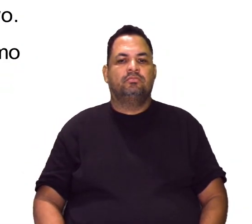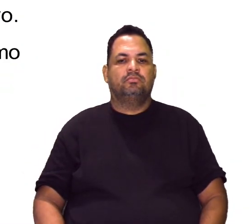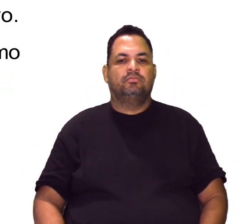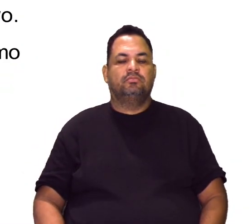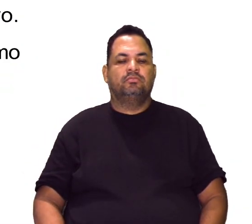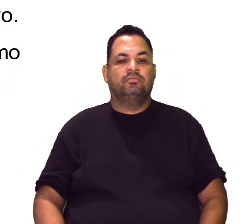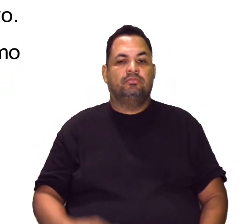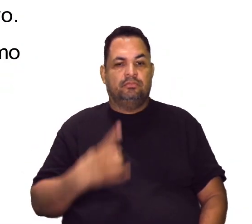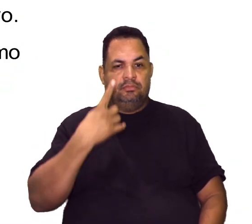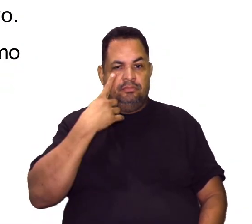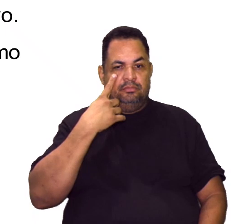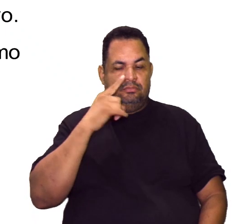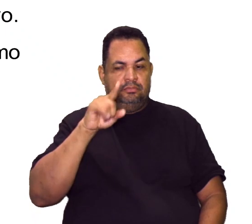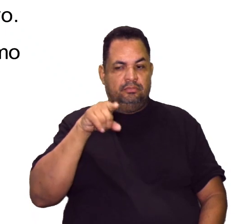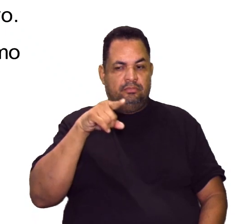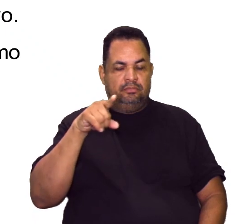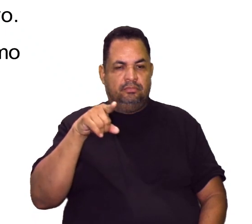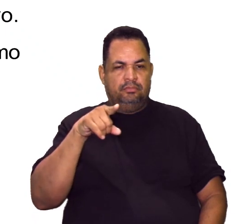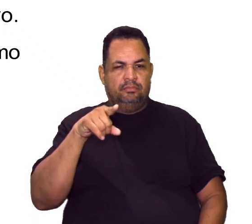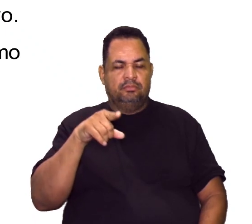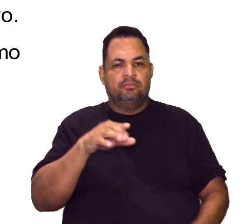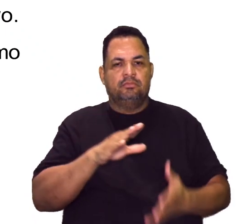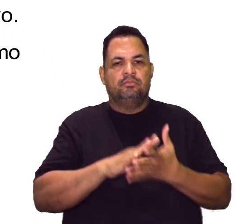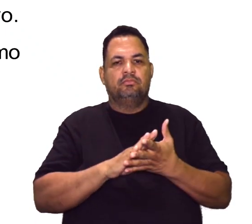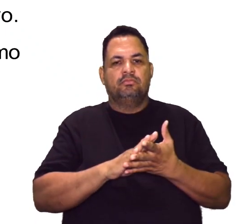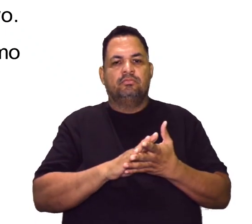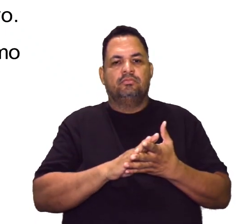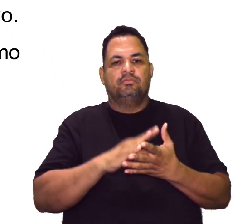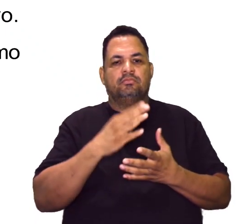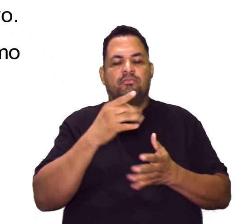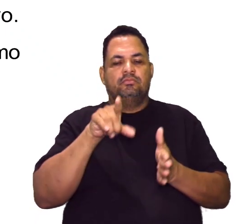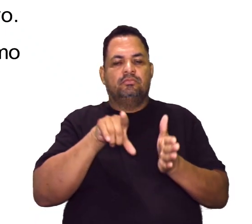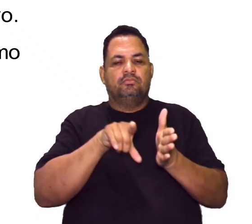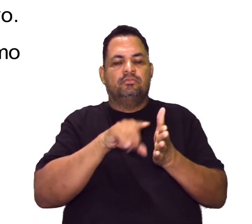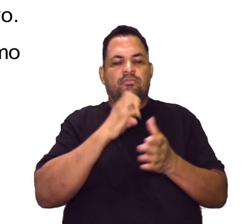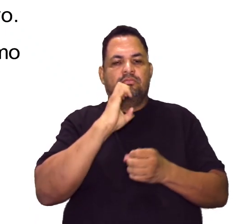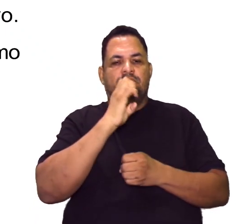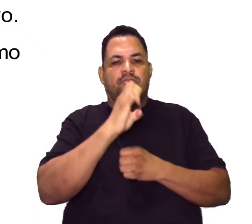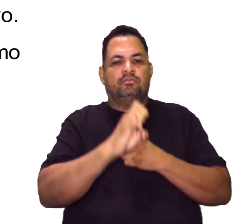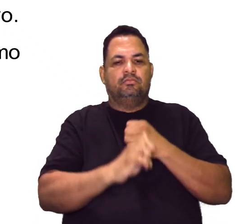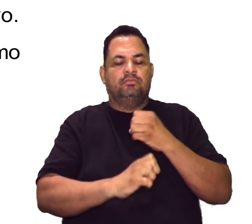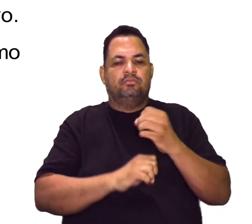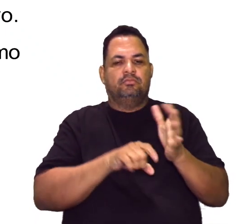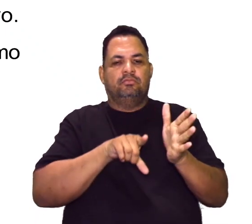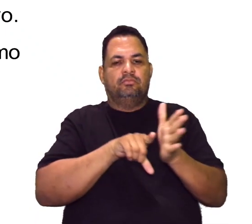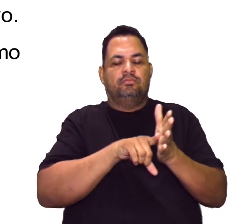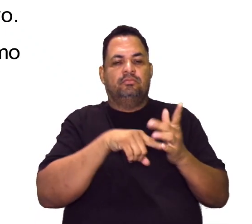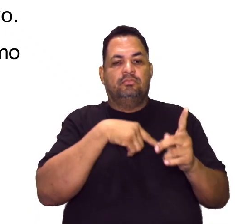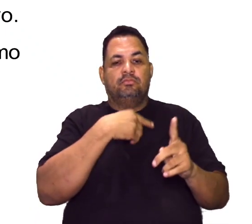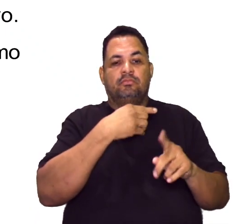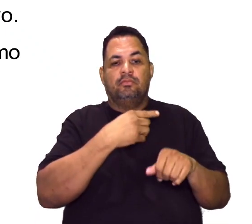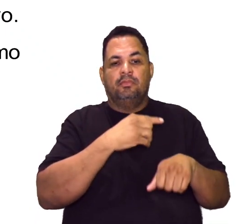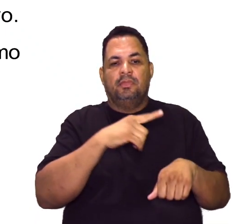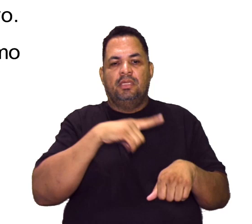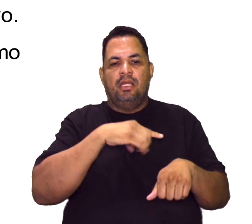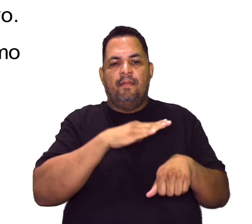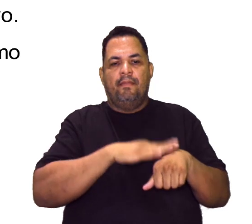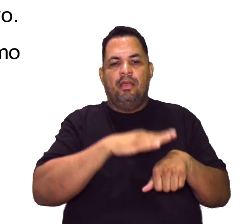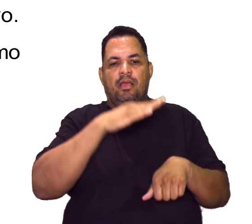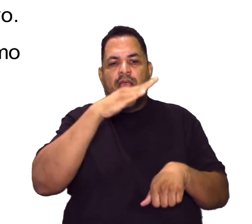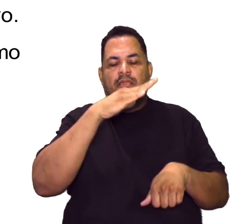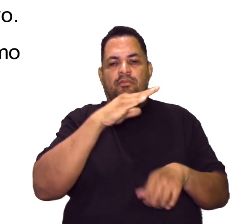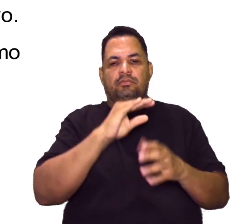na sequência, hein, da eletronegatividade. Quem era o mais eletronegativo,